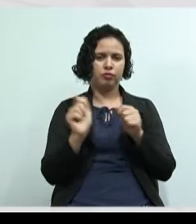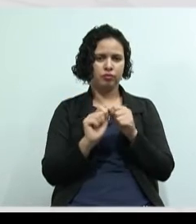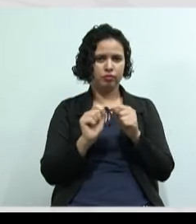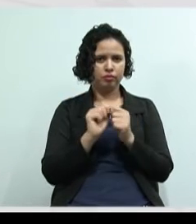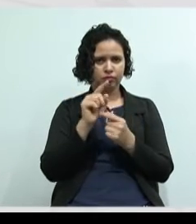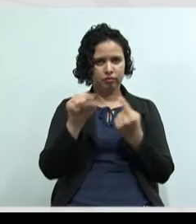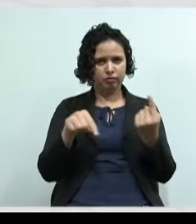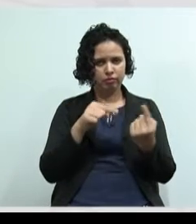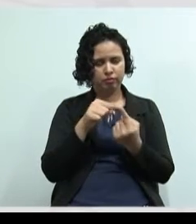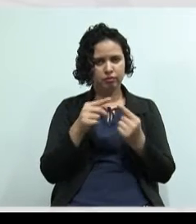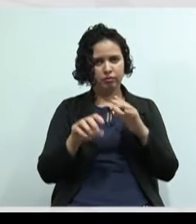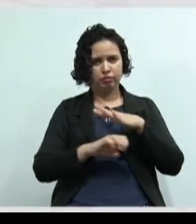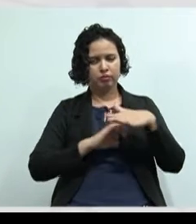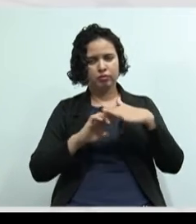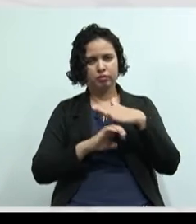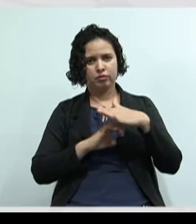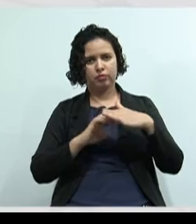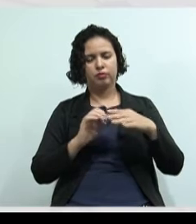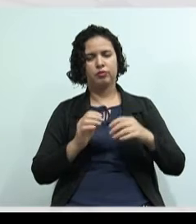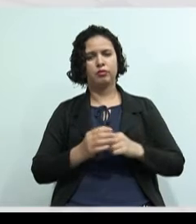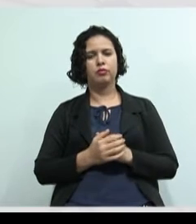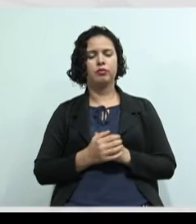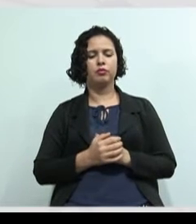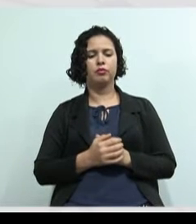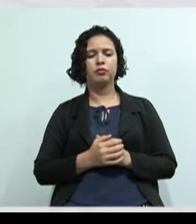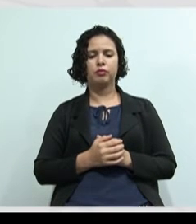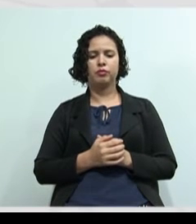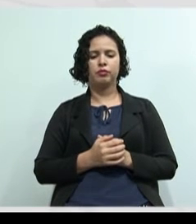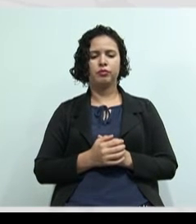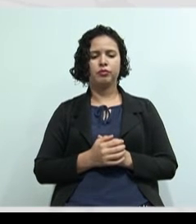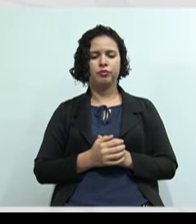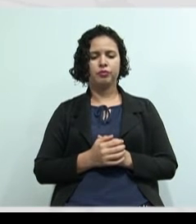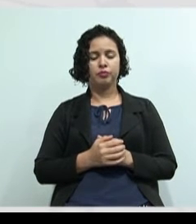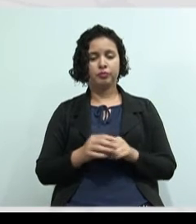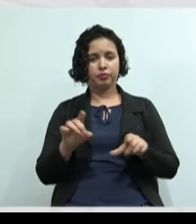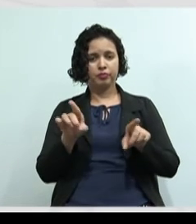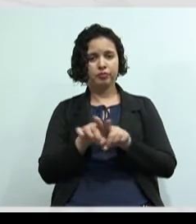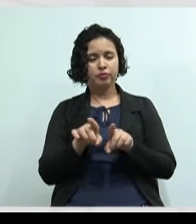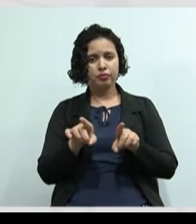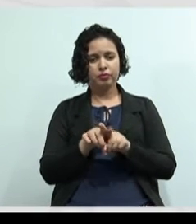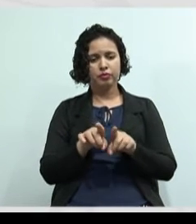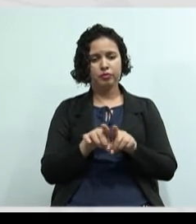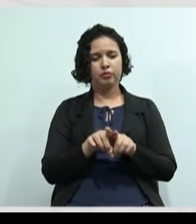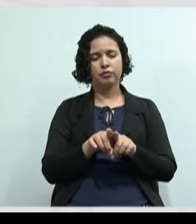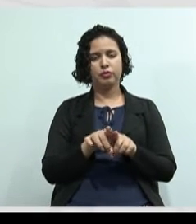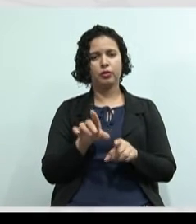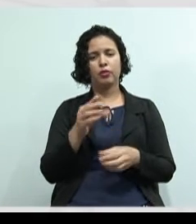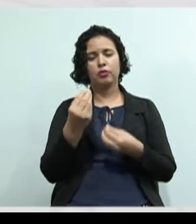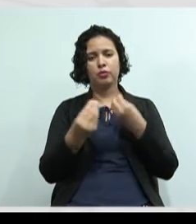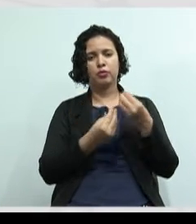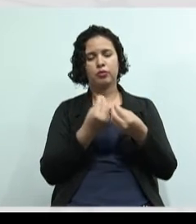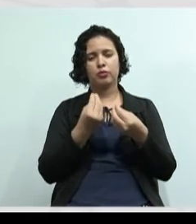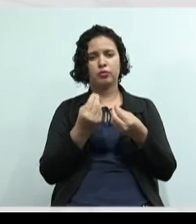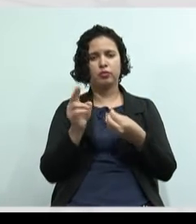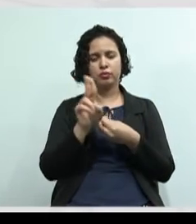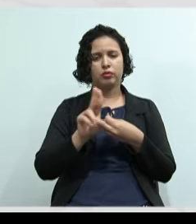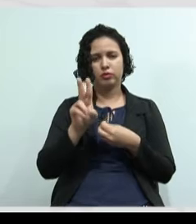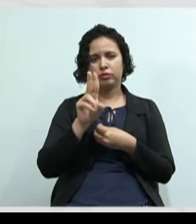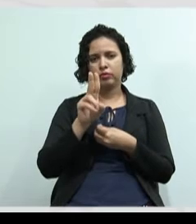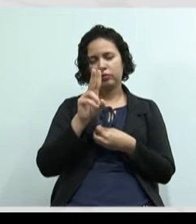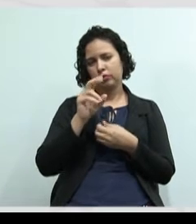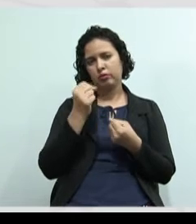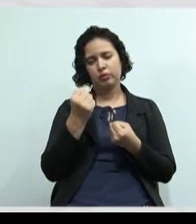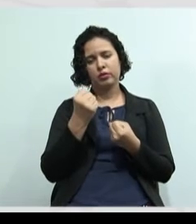objetivos organizacionais. Diz respeito ao poder e à maneira de exercitá-lo no ambiente. Tá? Eu vou passar